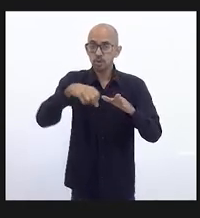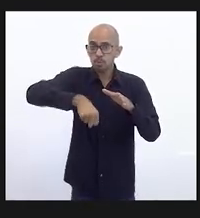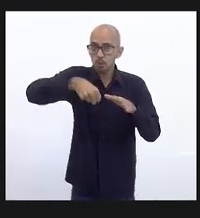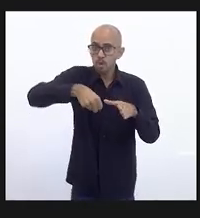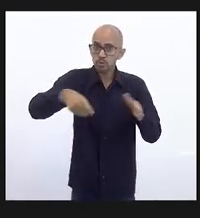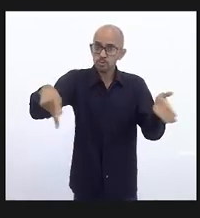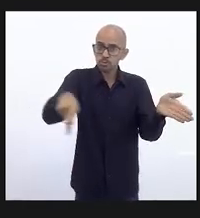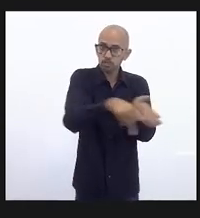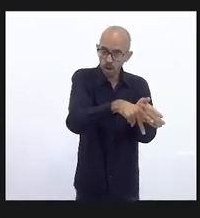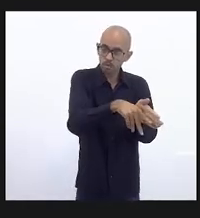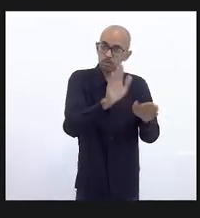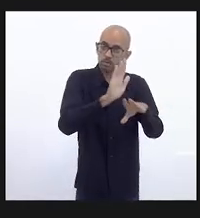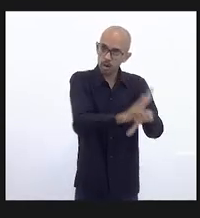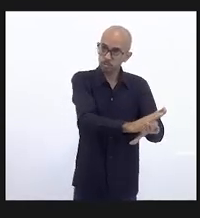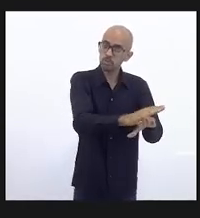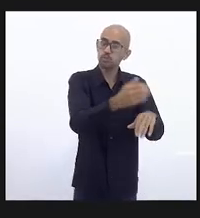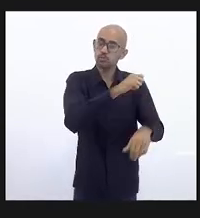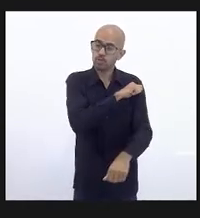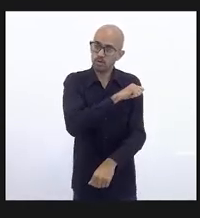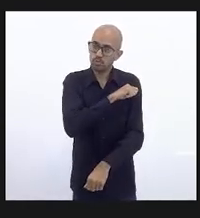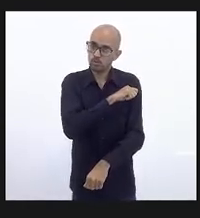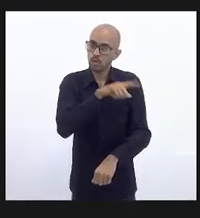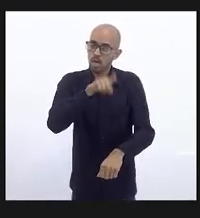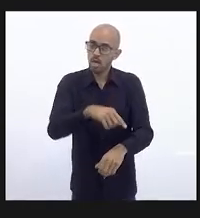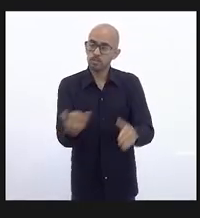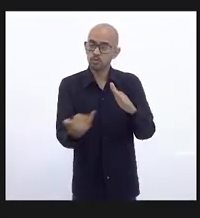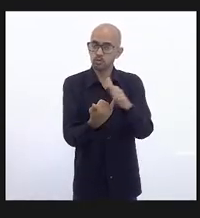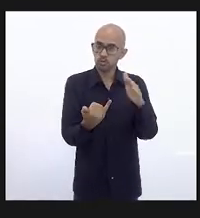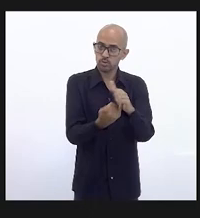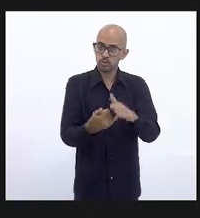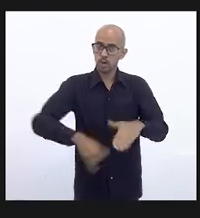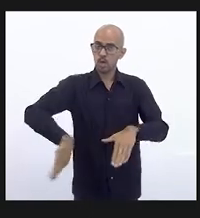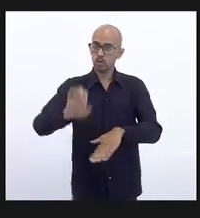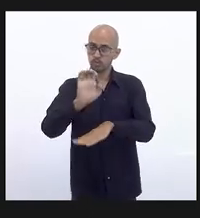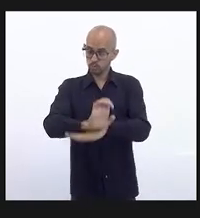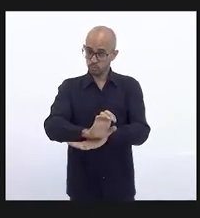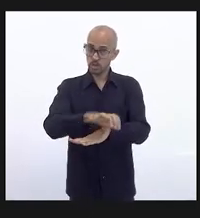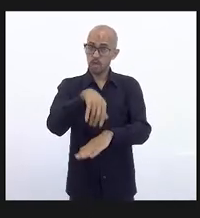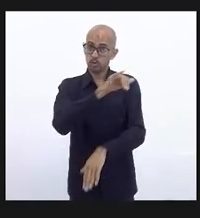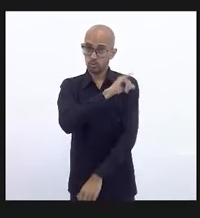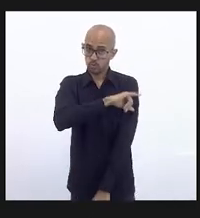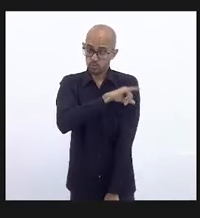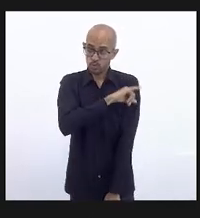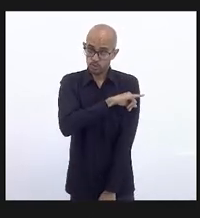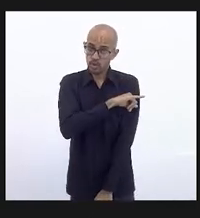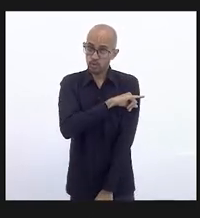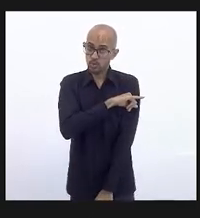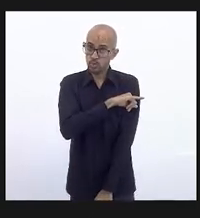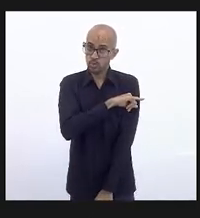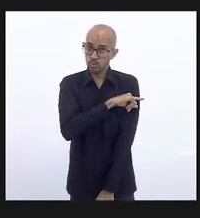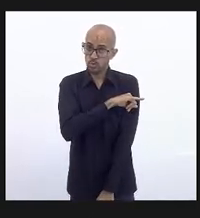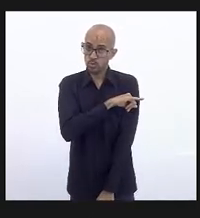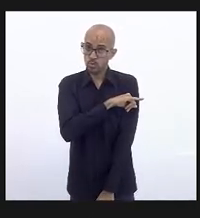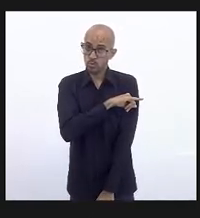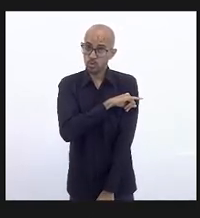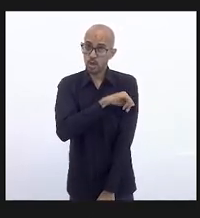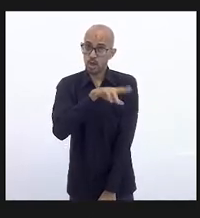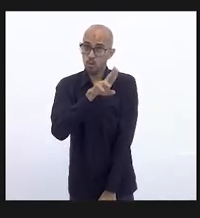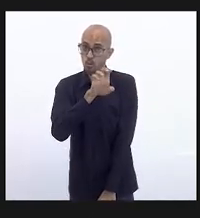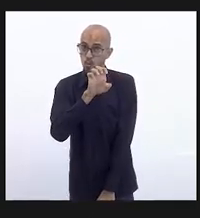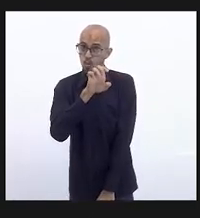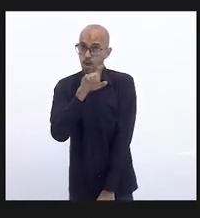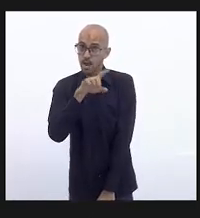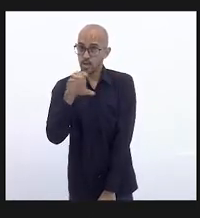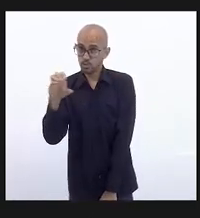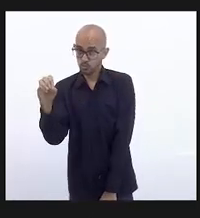A UESO é a instituição de ensino superior do Estado do Rio de Janeiro que, por mais que se chame UESO, e a gente